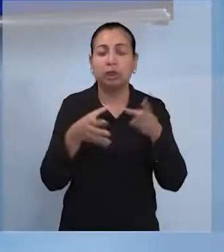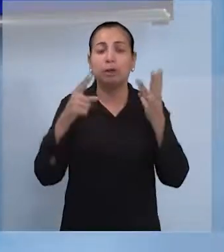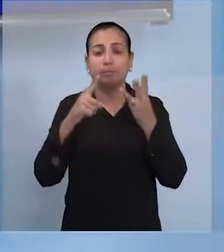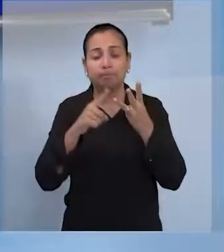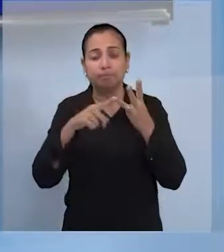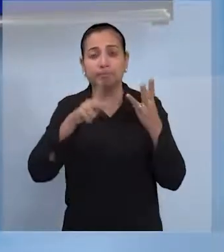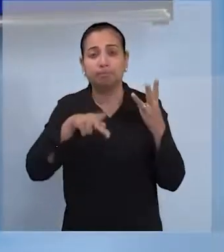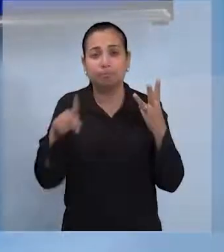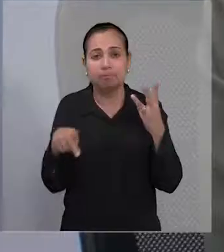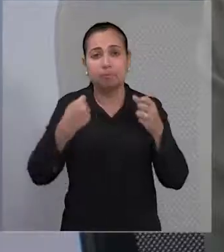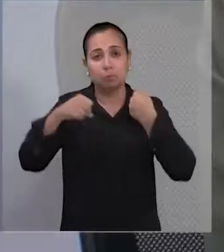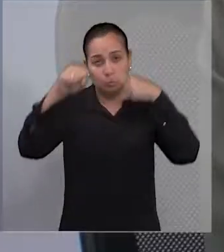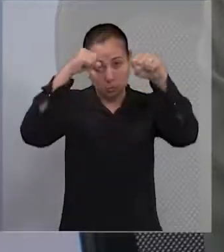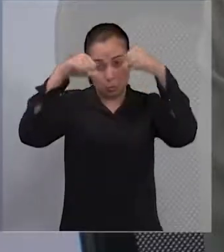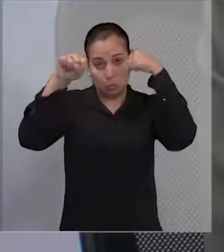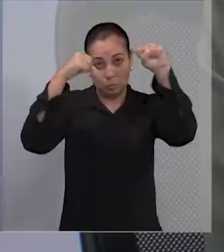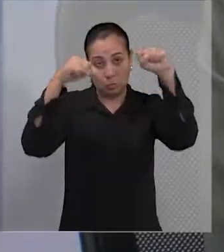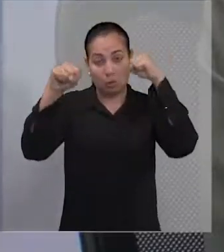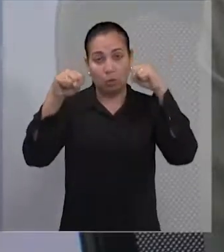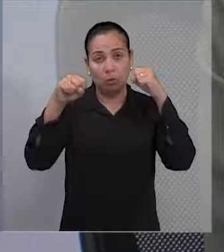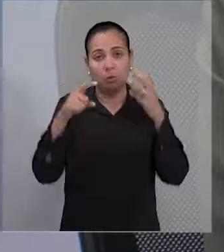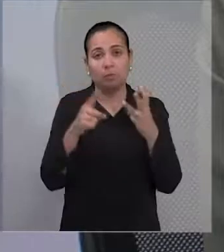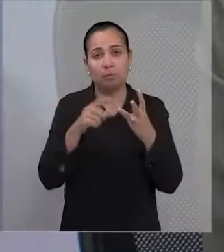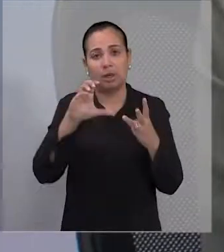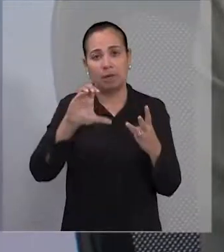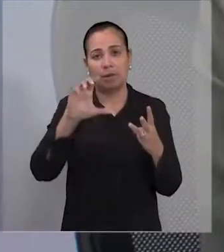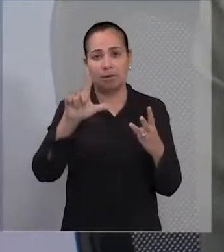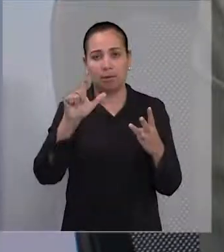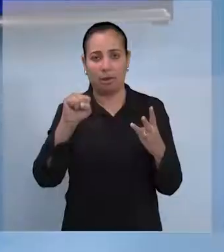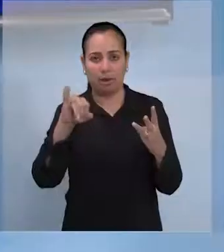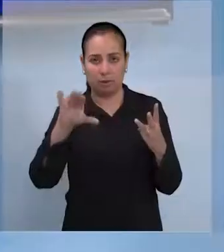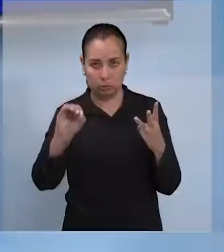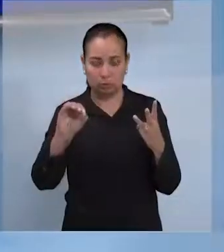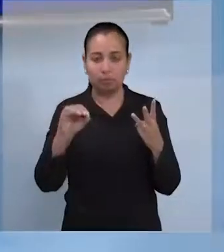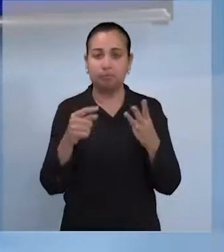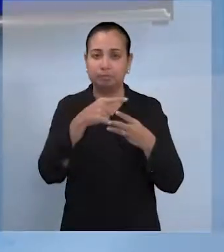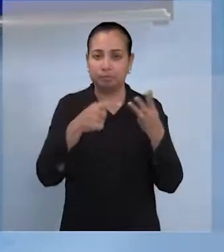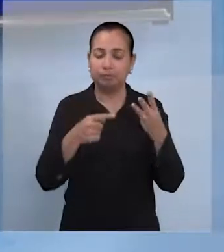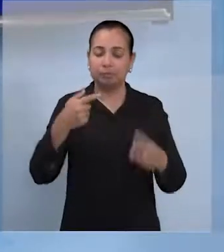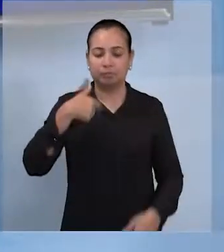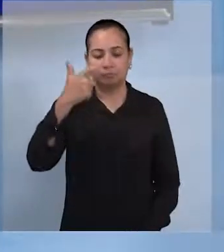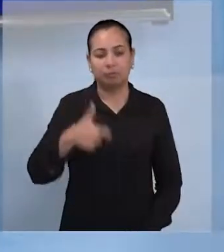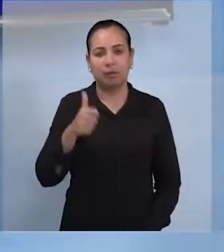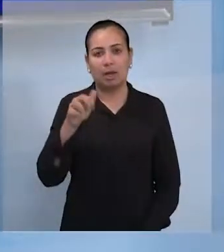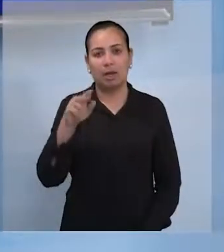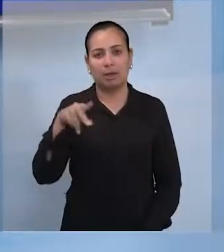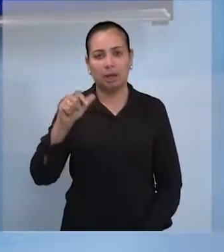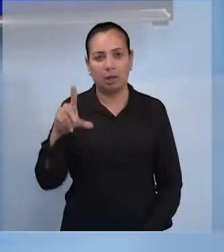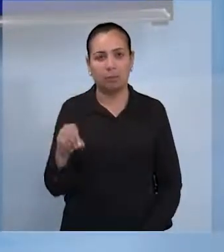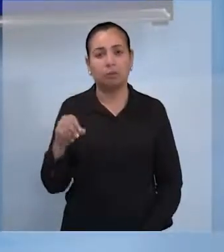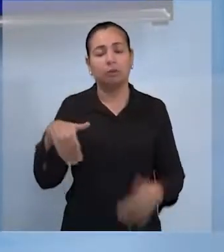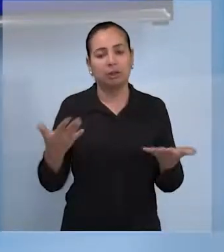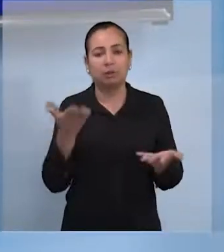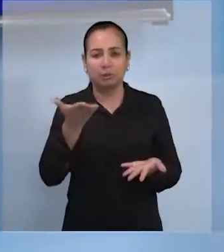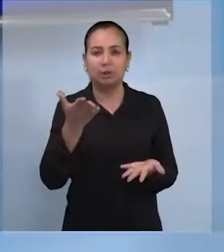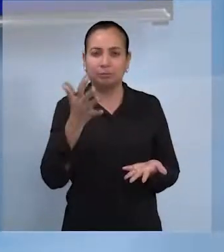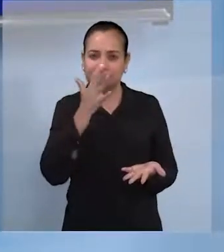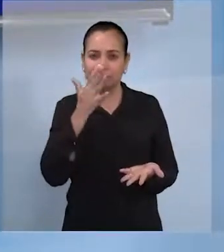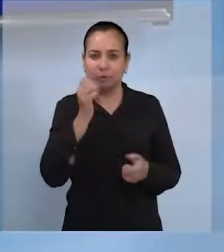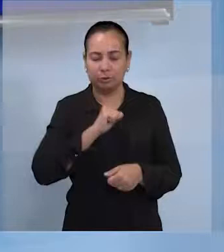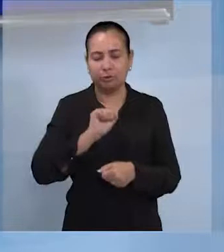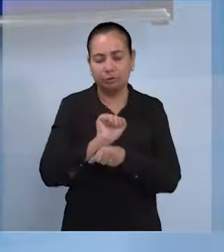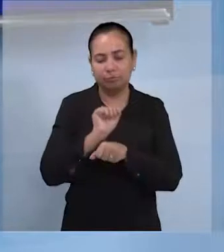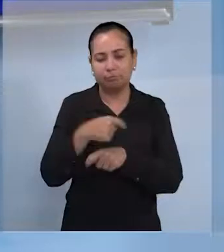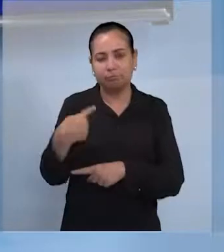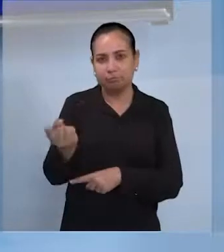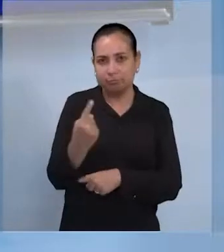professor sociólogo Dr. Clésio Arruda. Eu sou Arnaldo Santos. Peço a você, assinante, apenas um minuto para um rápido intervalo